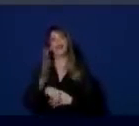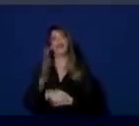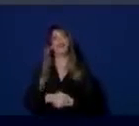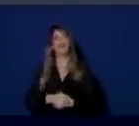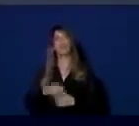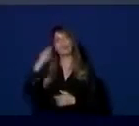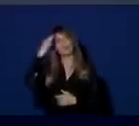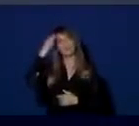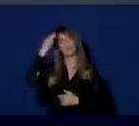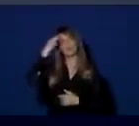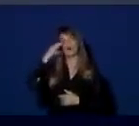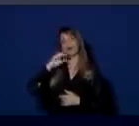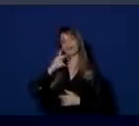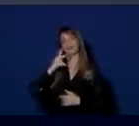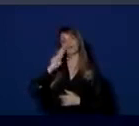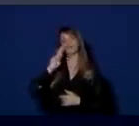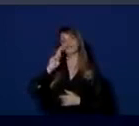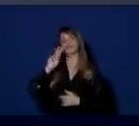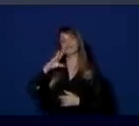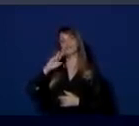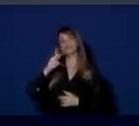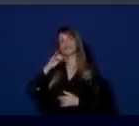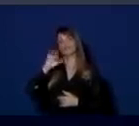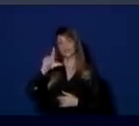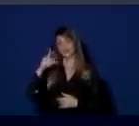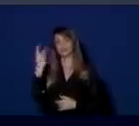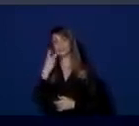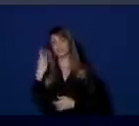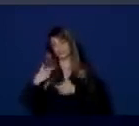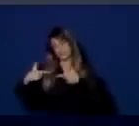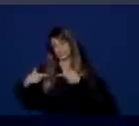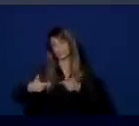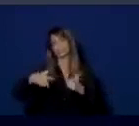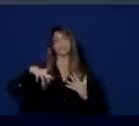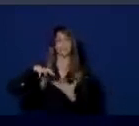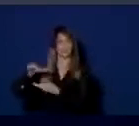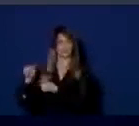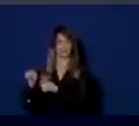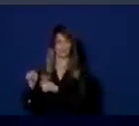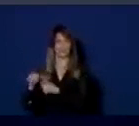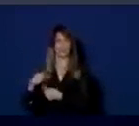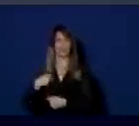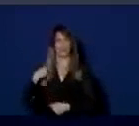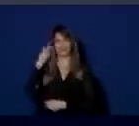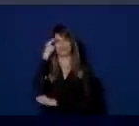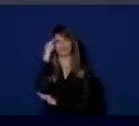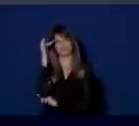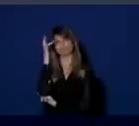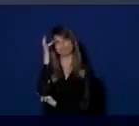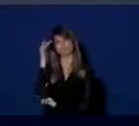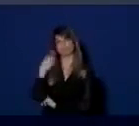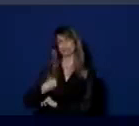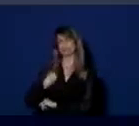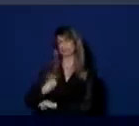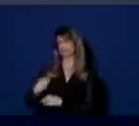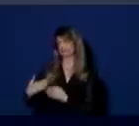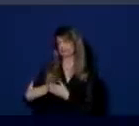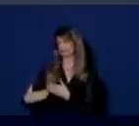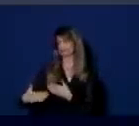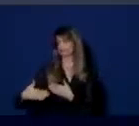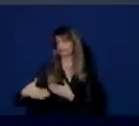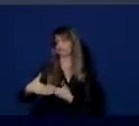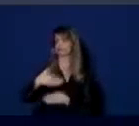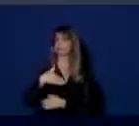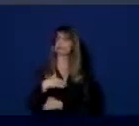são as Memórias do Churchill, da Segunda Guerra Mundial. E eu pensei a vida inteira que esse dilema